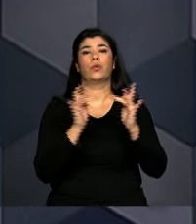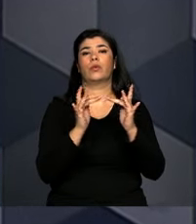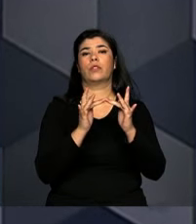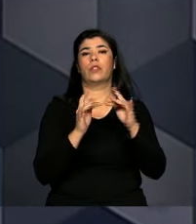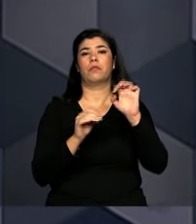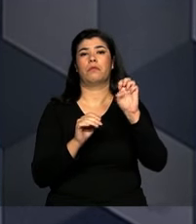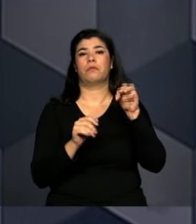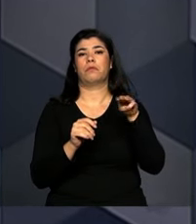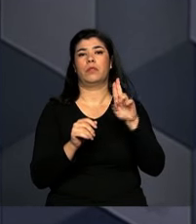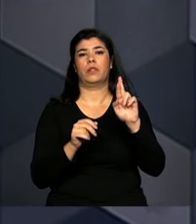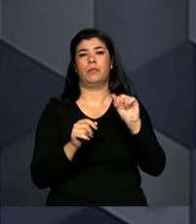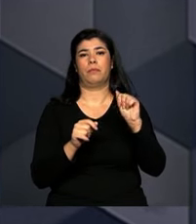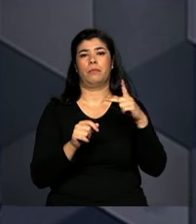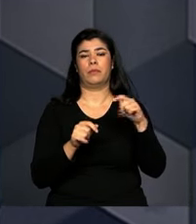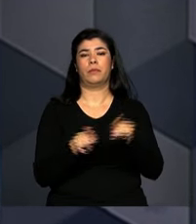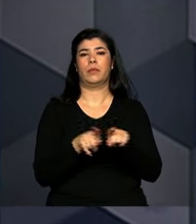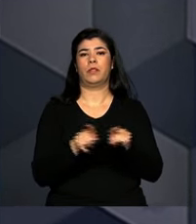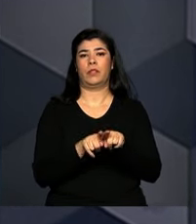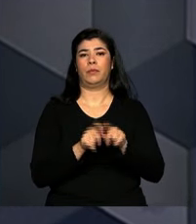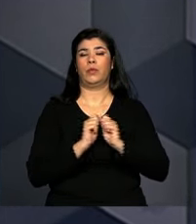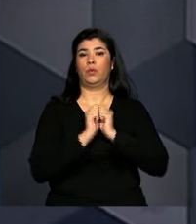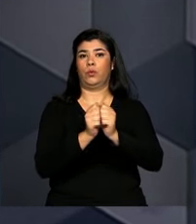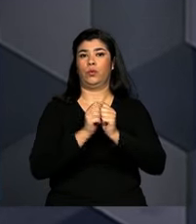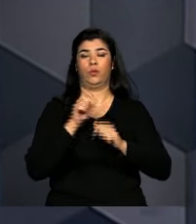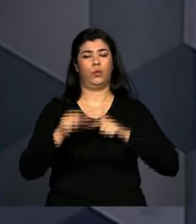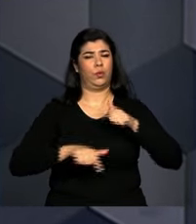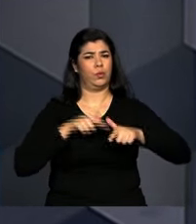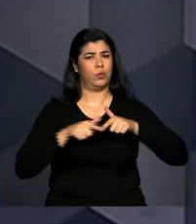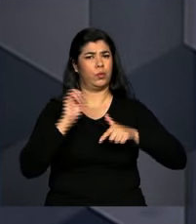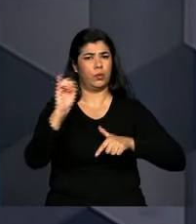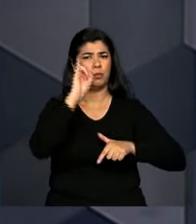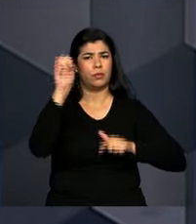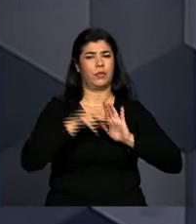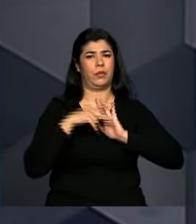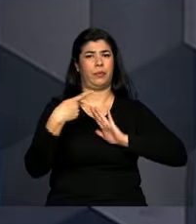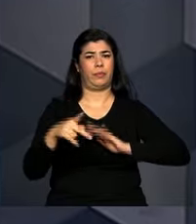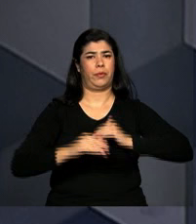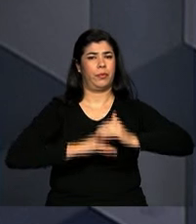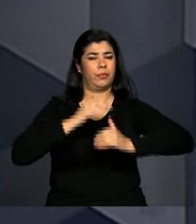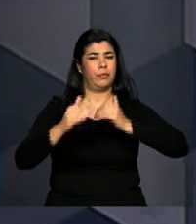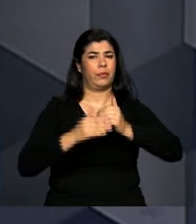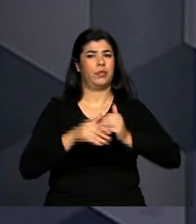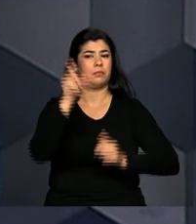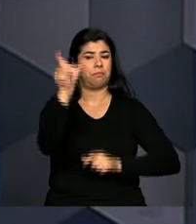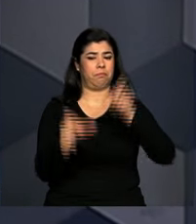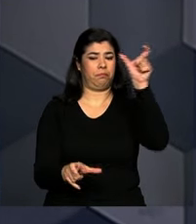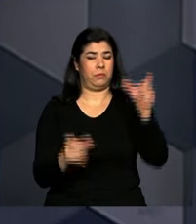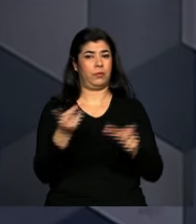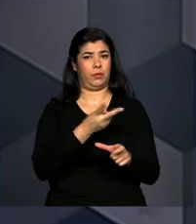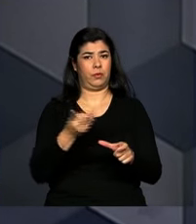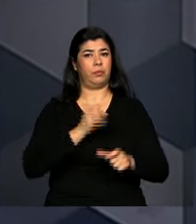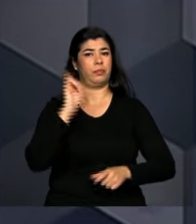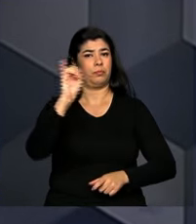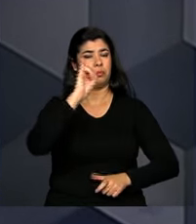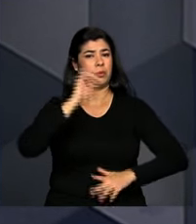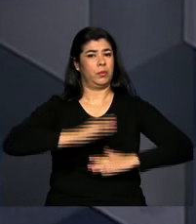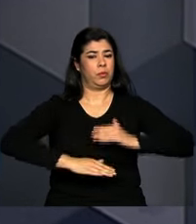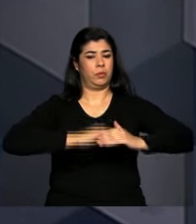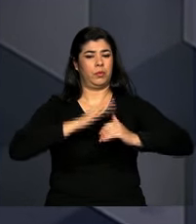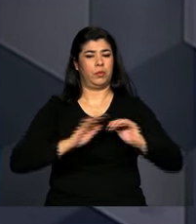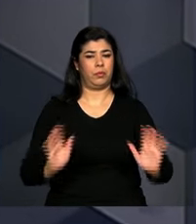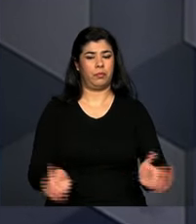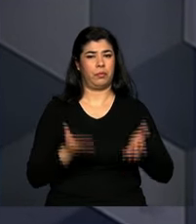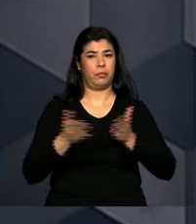Pesquisa Agropecuária, que também teve um papel importante nessa construção, protagonismo importante na construção